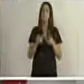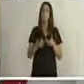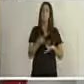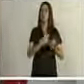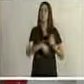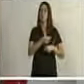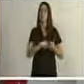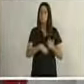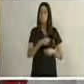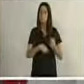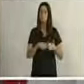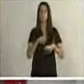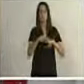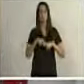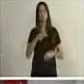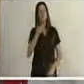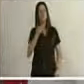E aí, repito, né,